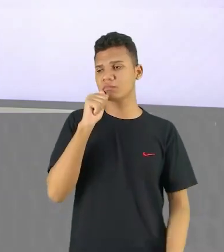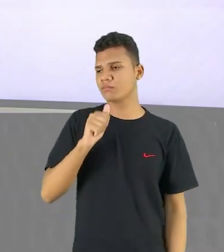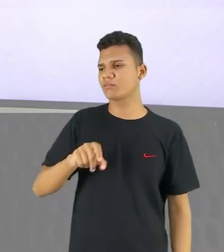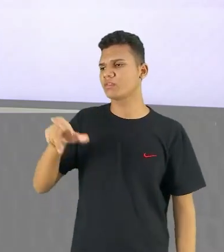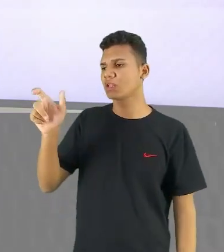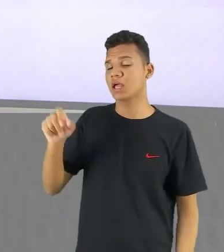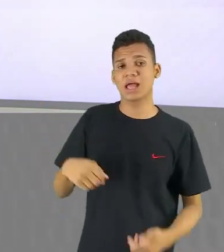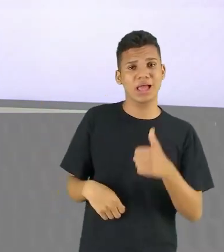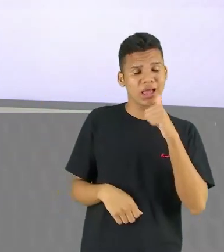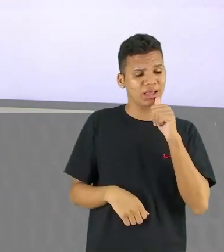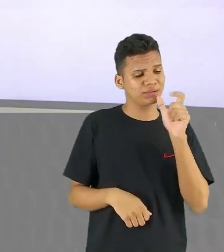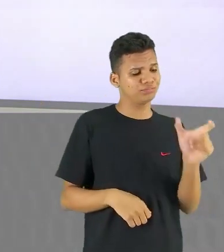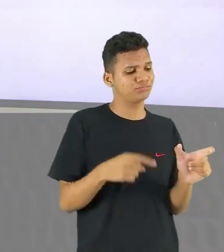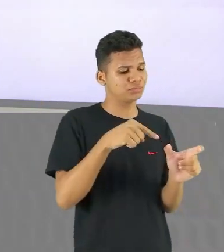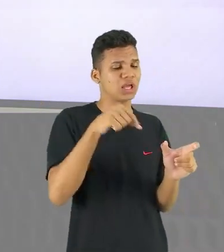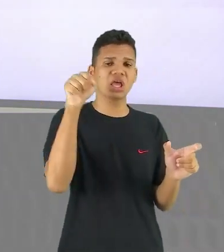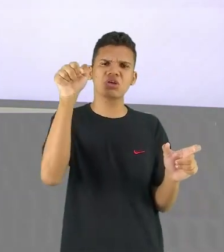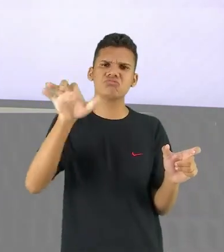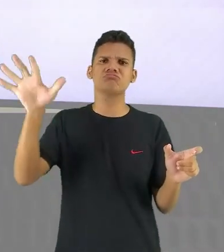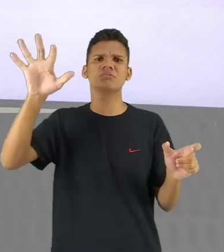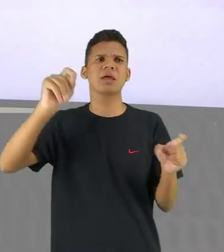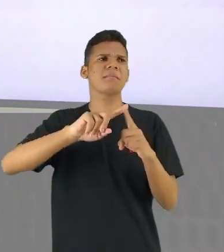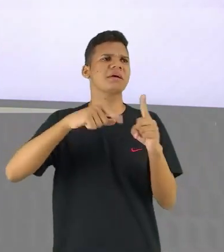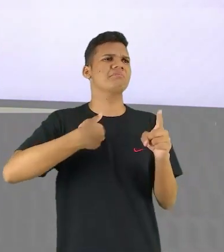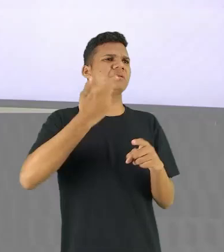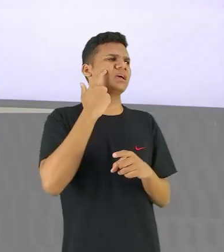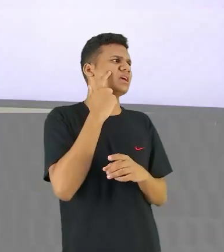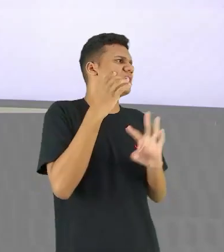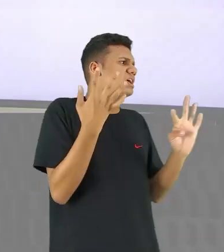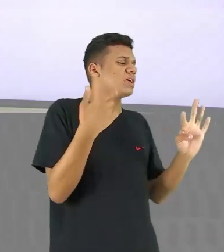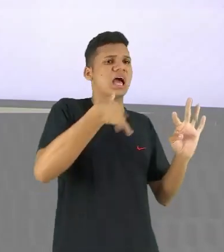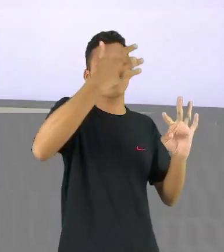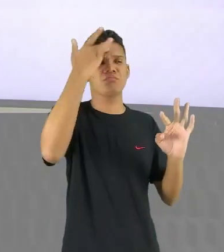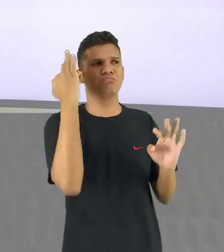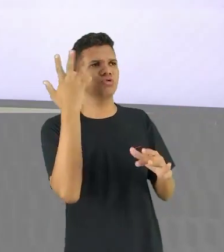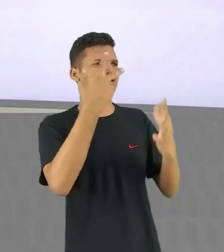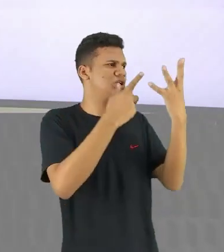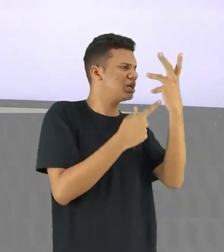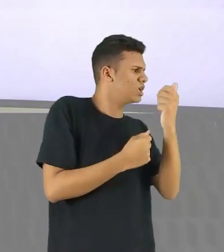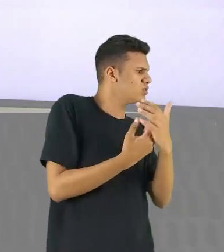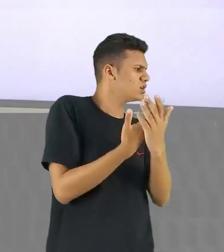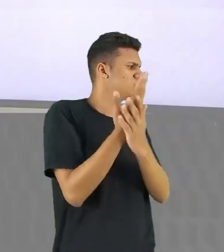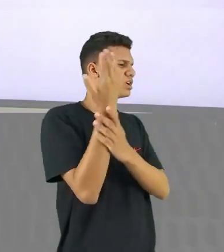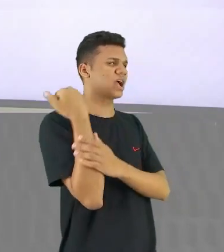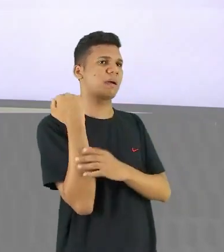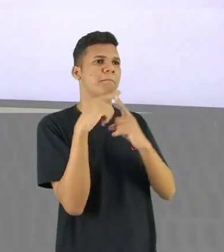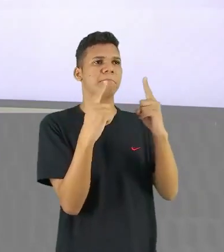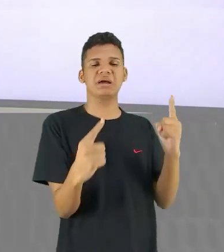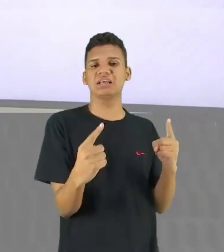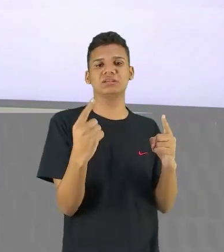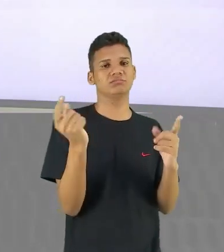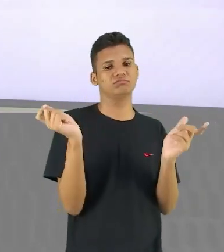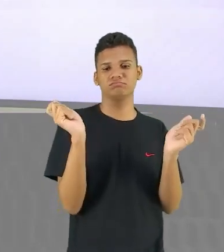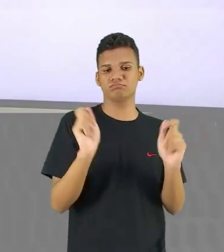essa visão de que lá na Europa, as coisas são muito bonitas, são muito antigas, mas elas não